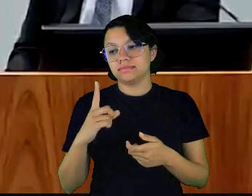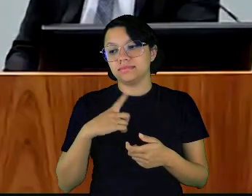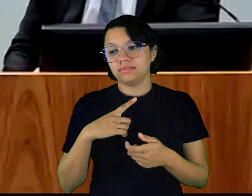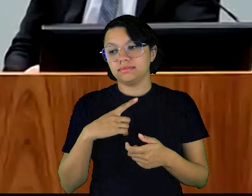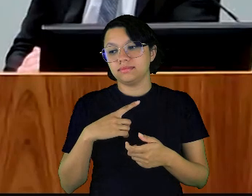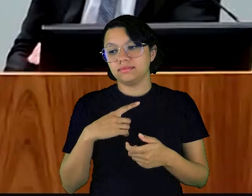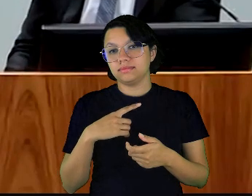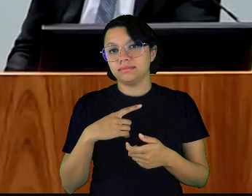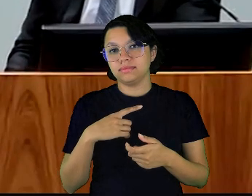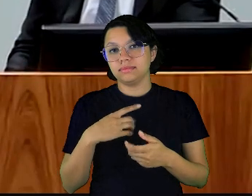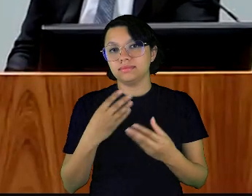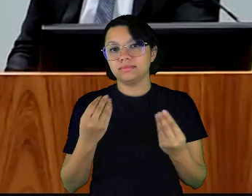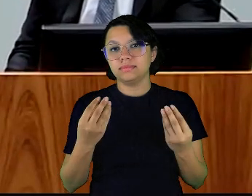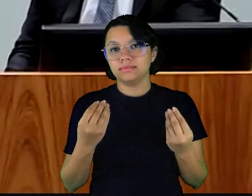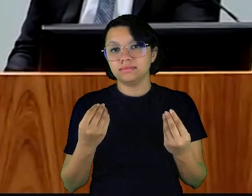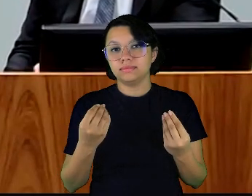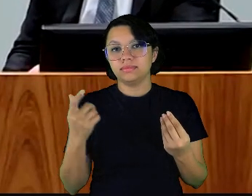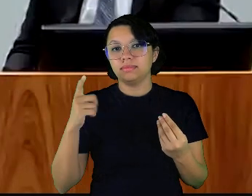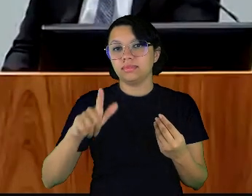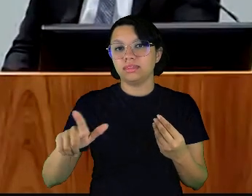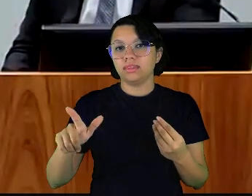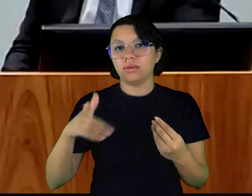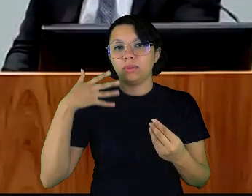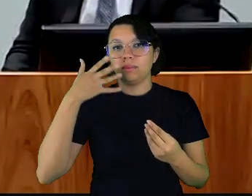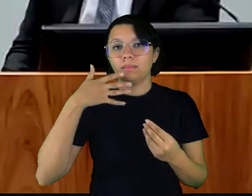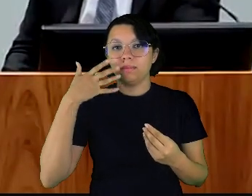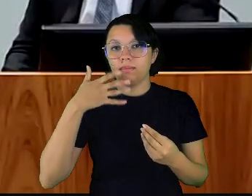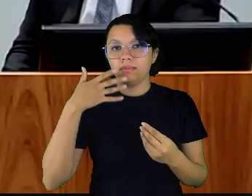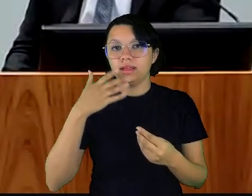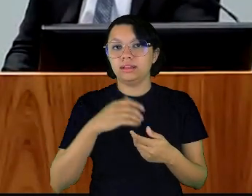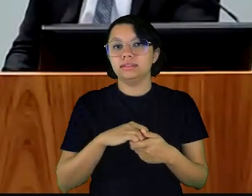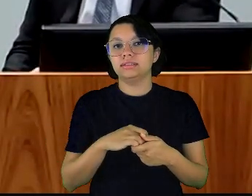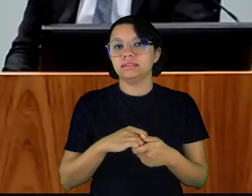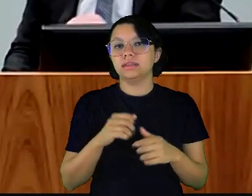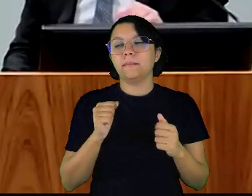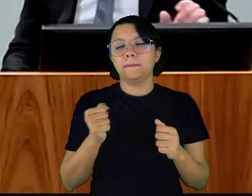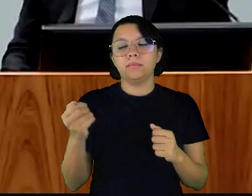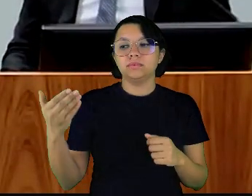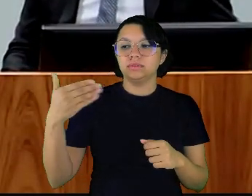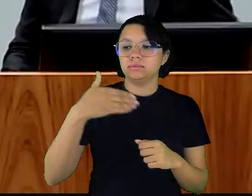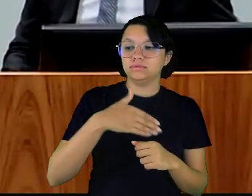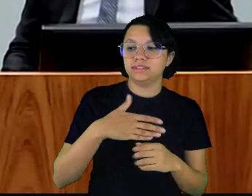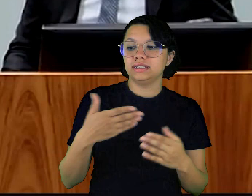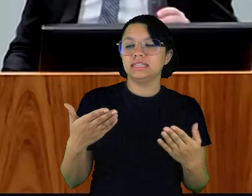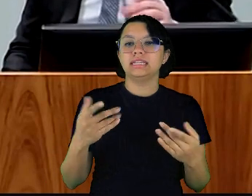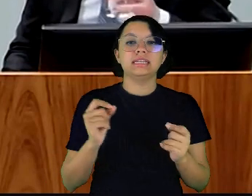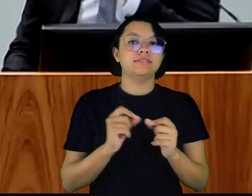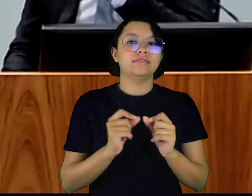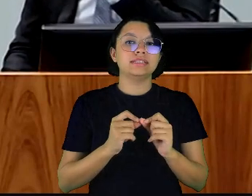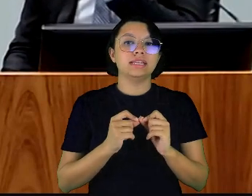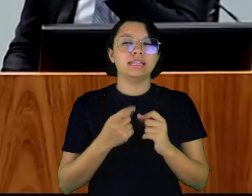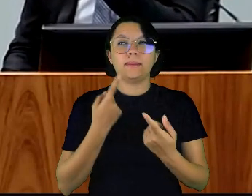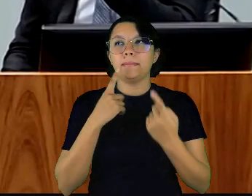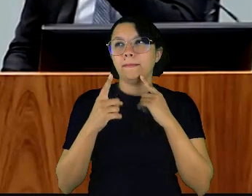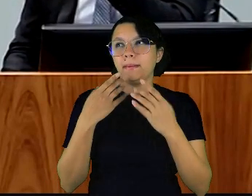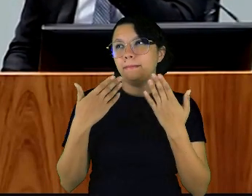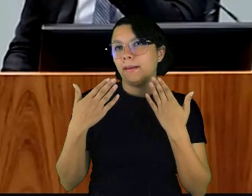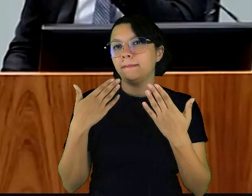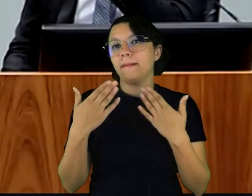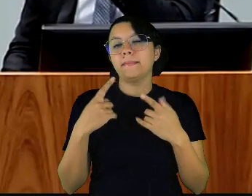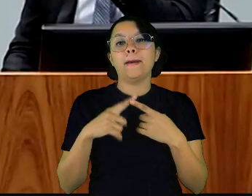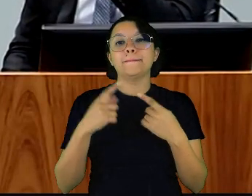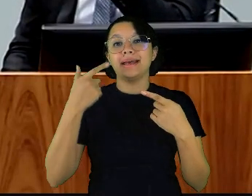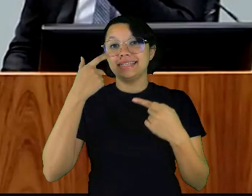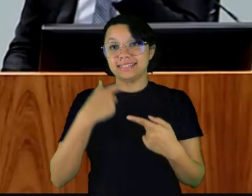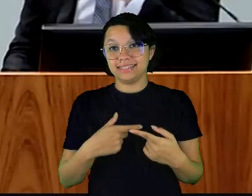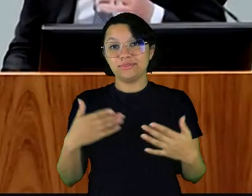teriam muitos outros palestrantes que poderiam estar aqui fazendo esse papel de debatedora, mas estou